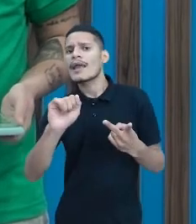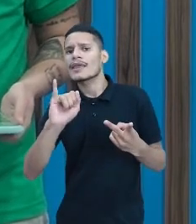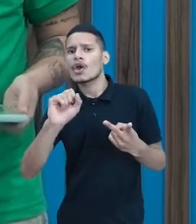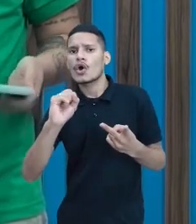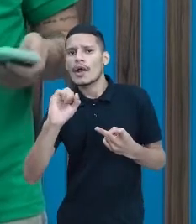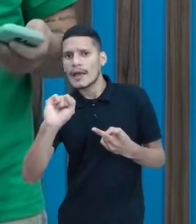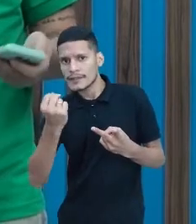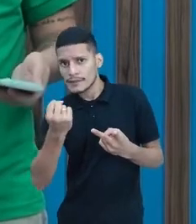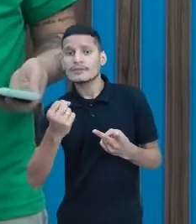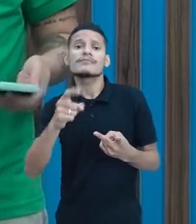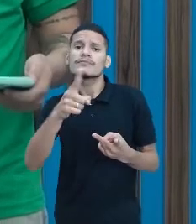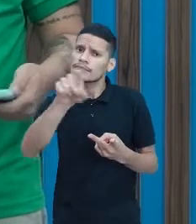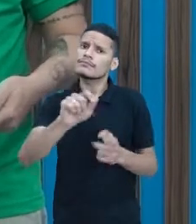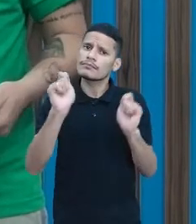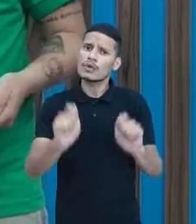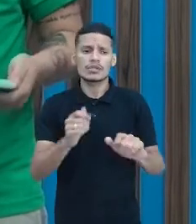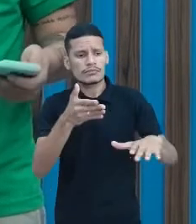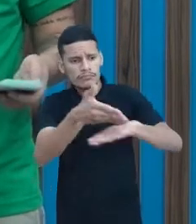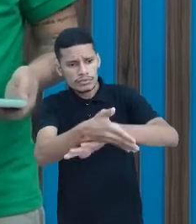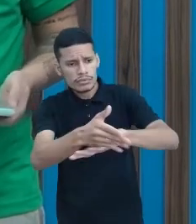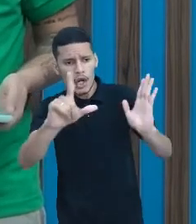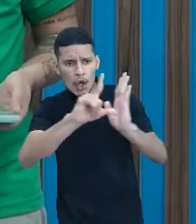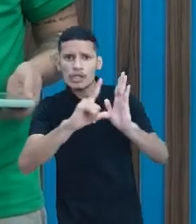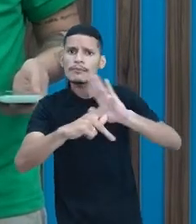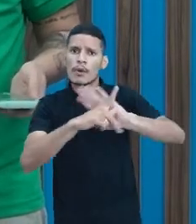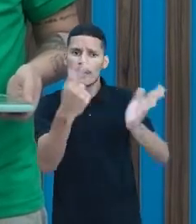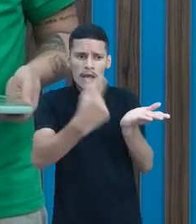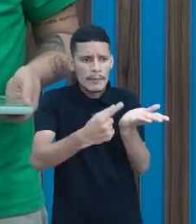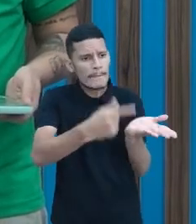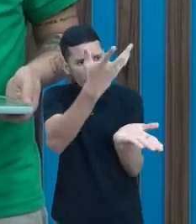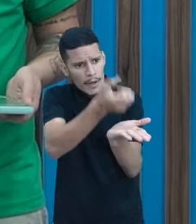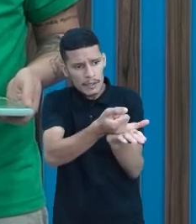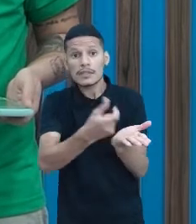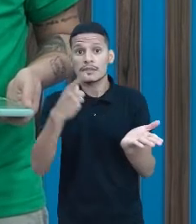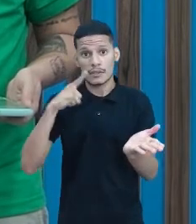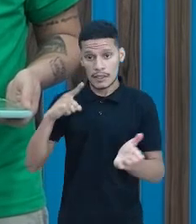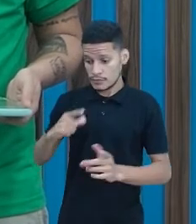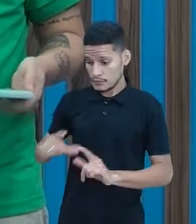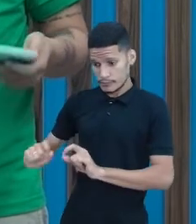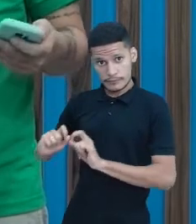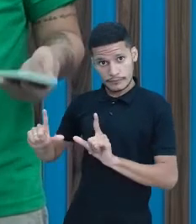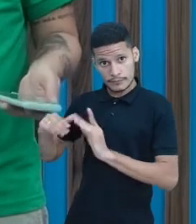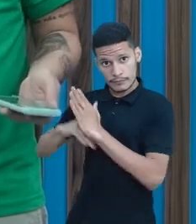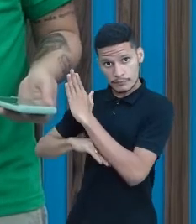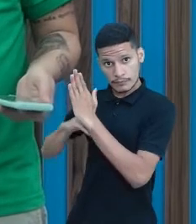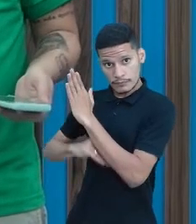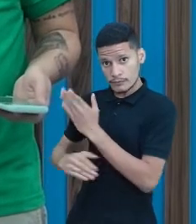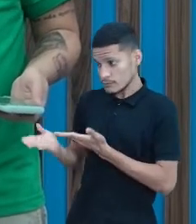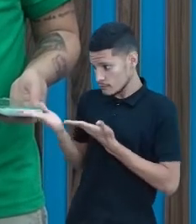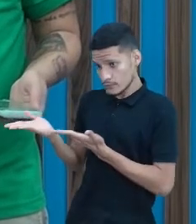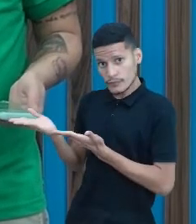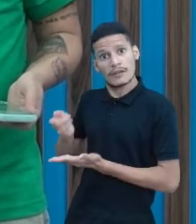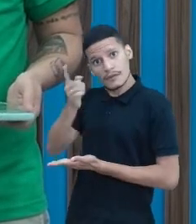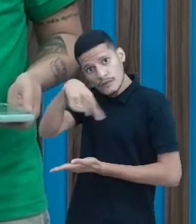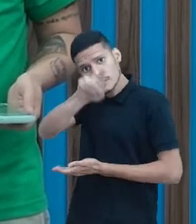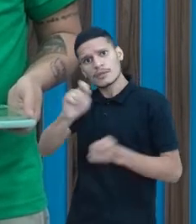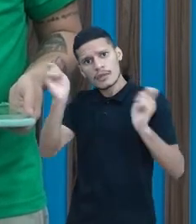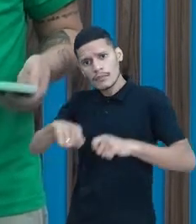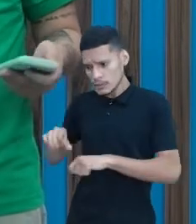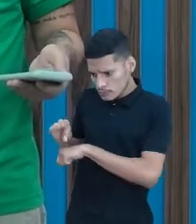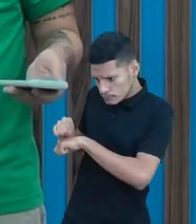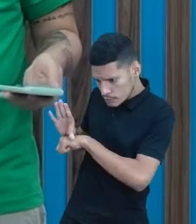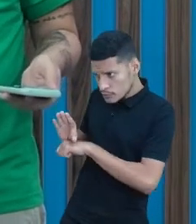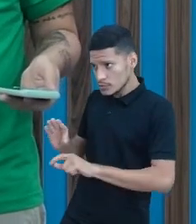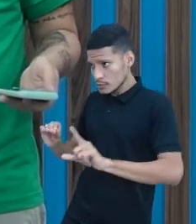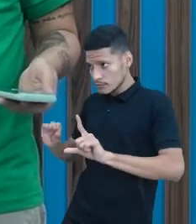de aplicativos, baixa, começa a mexer lá, está aparecendo aí o QR Code na TV para você apontar a câmera da sua